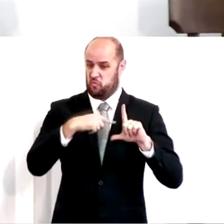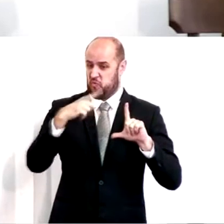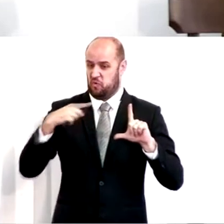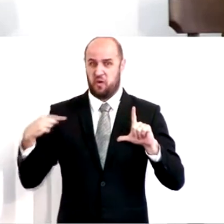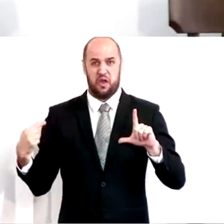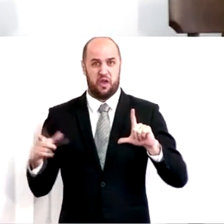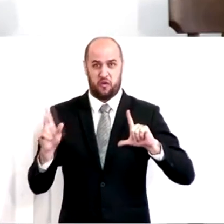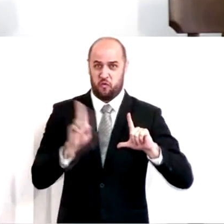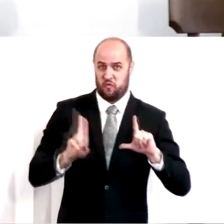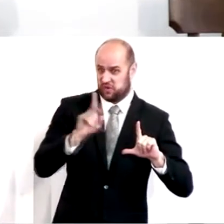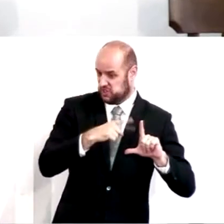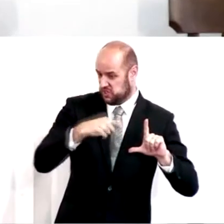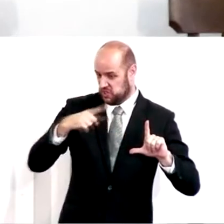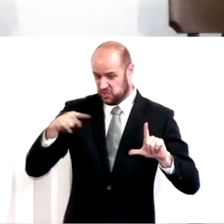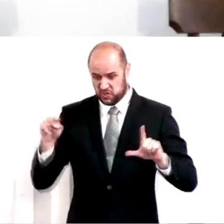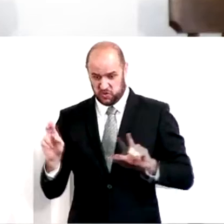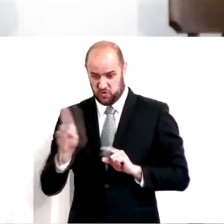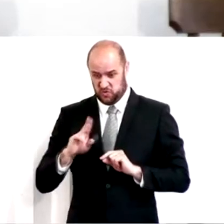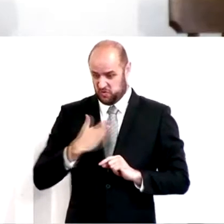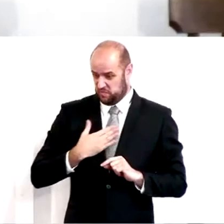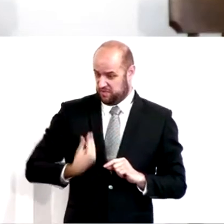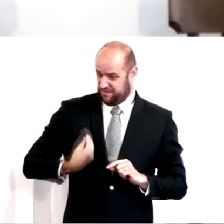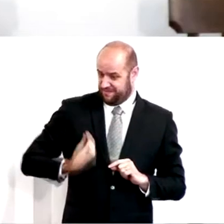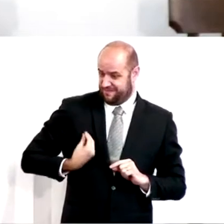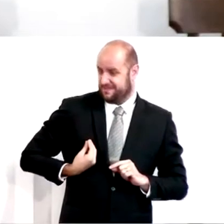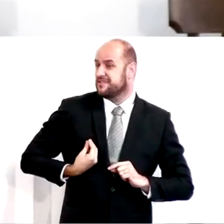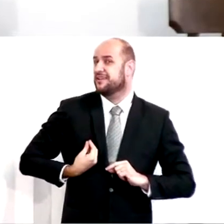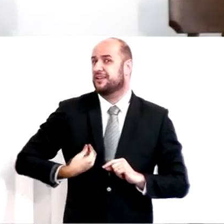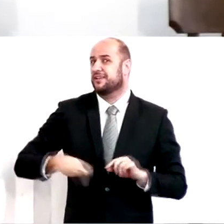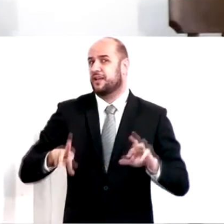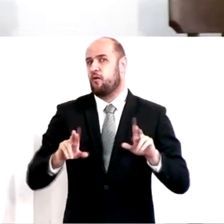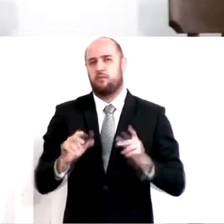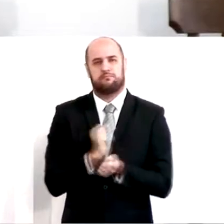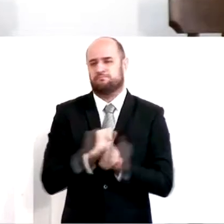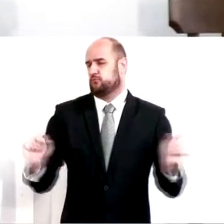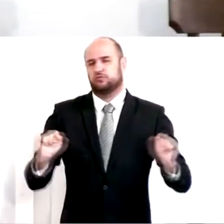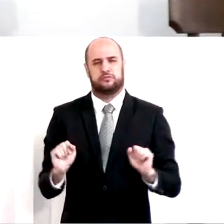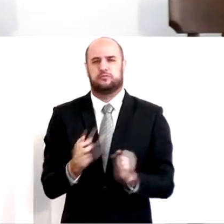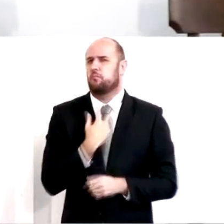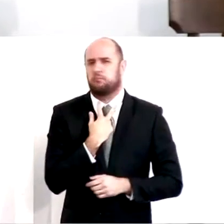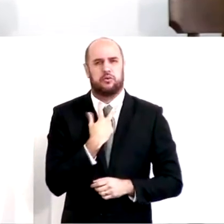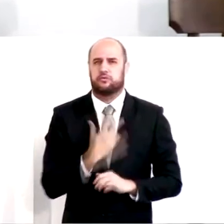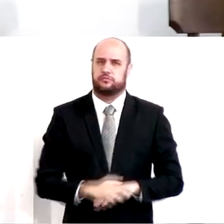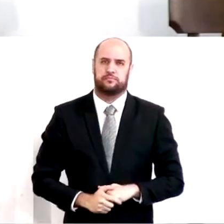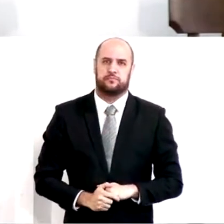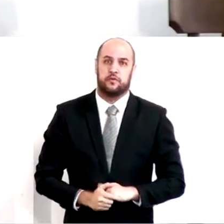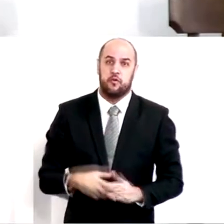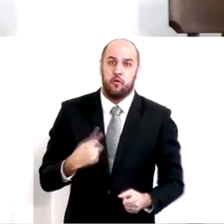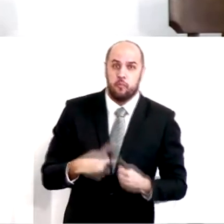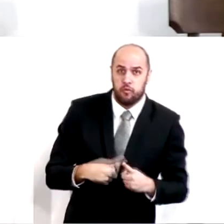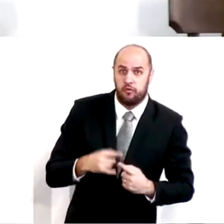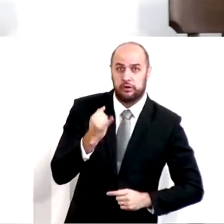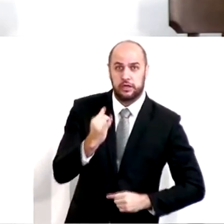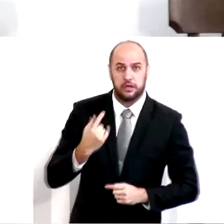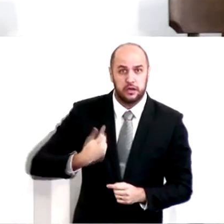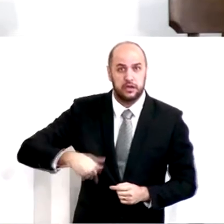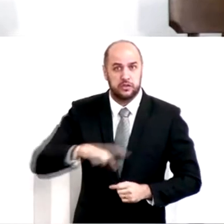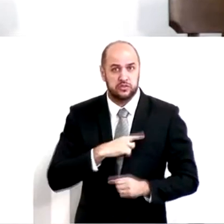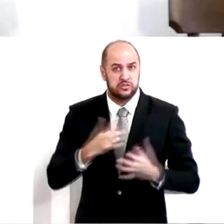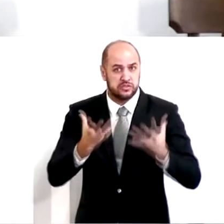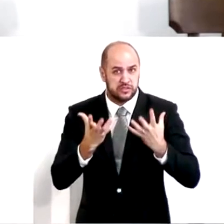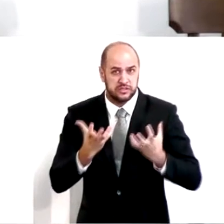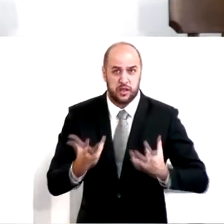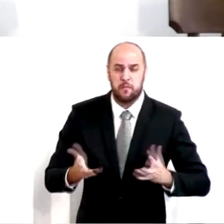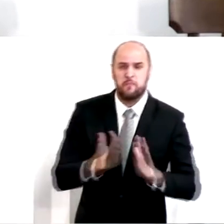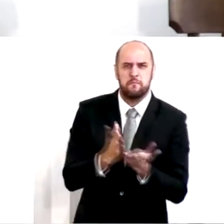de maneira que eu tenha benefícios dele. Nós não podemos fazer isso com a palavra de Deus. Porque se nós quisermos tornar a palavra